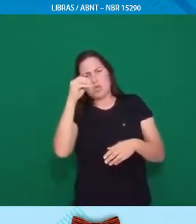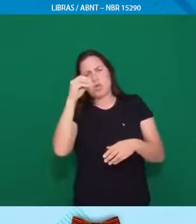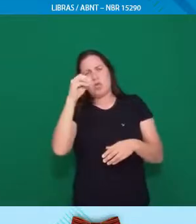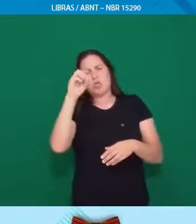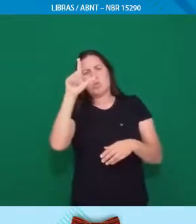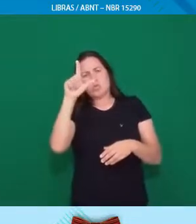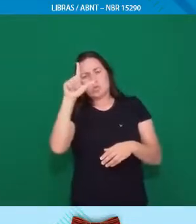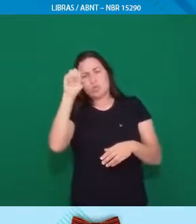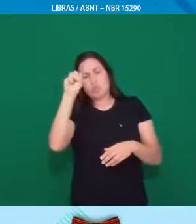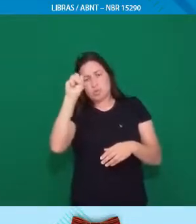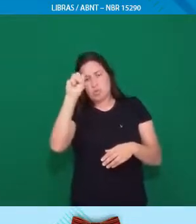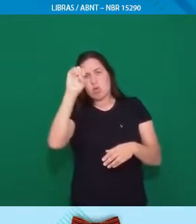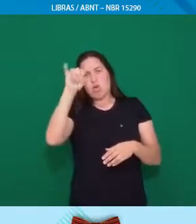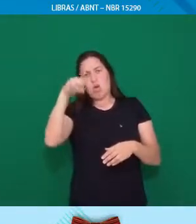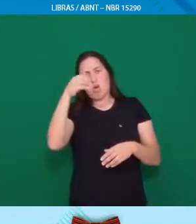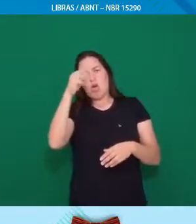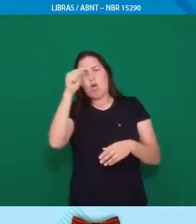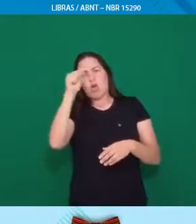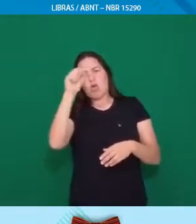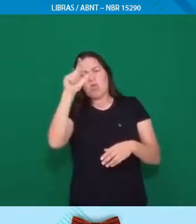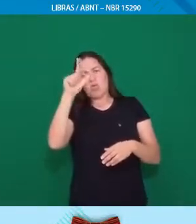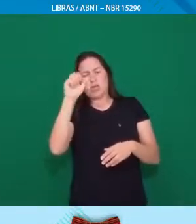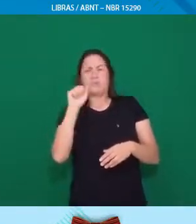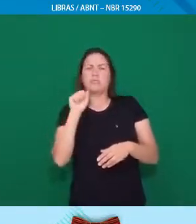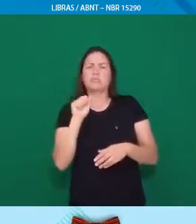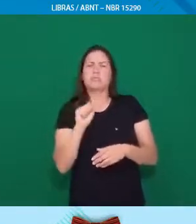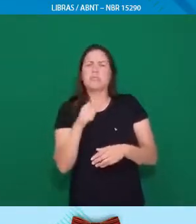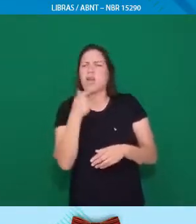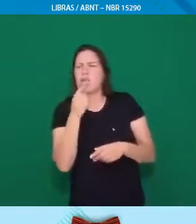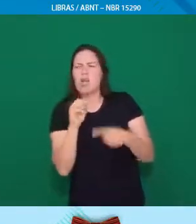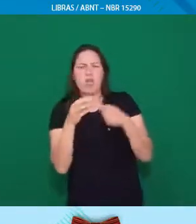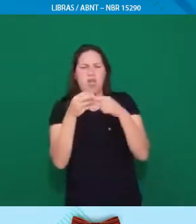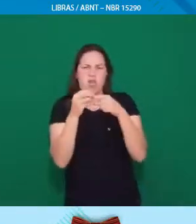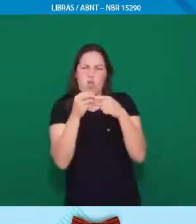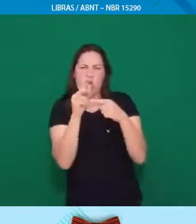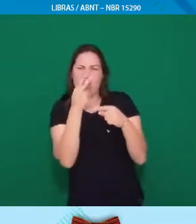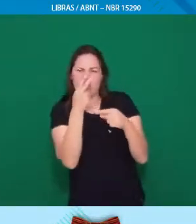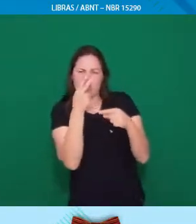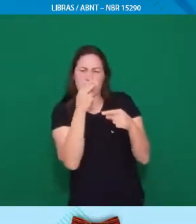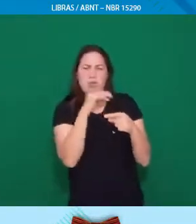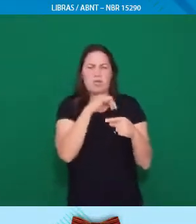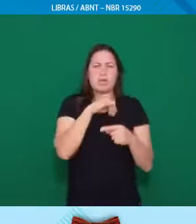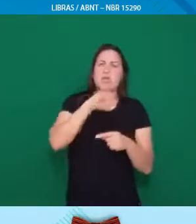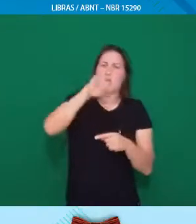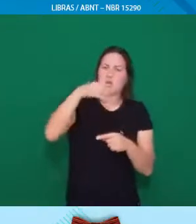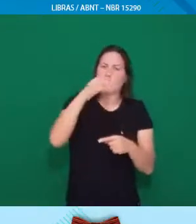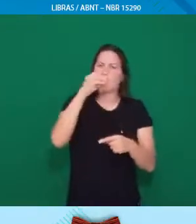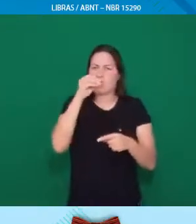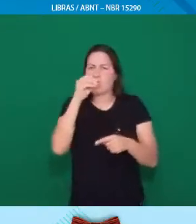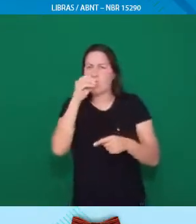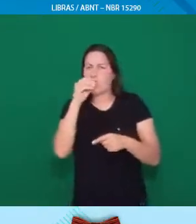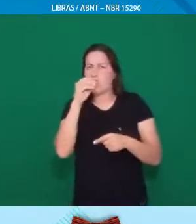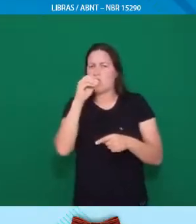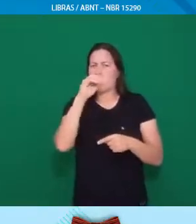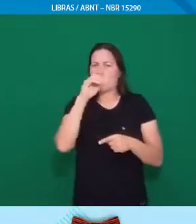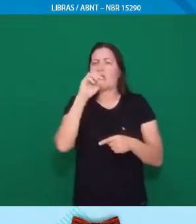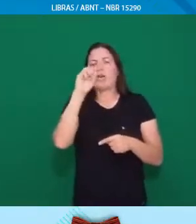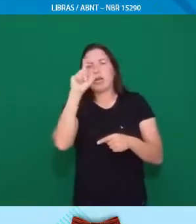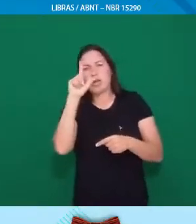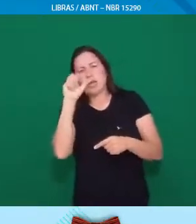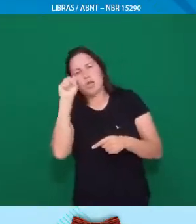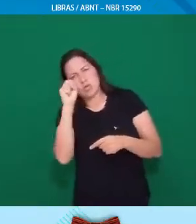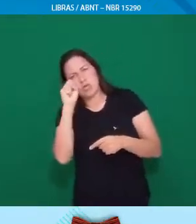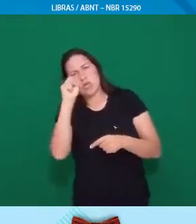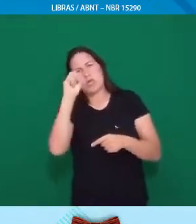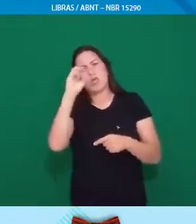colhemos 300 mil saco da história colocamos no caixa da cooperativa 300 mil réis e vamos ver eu nem é preciso aborto nesta